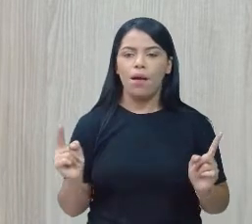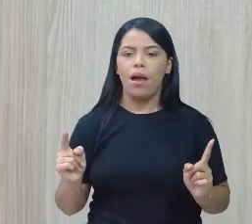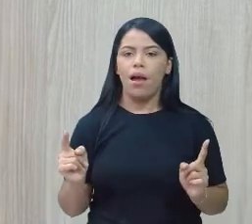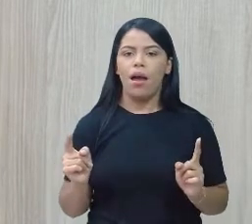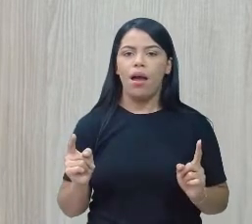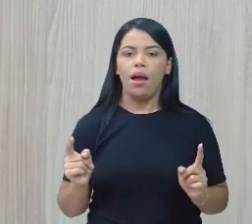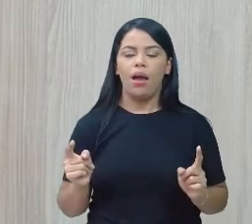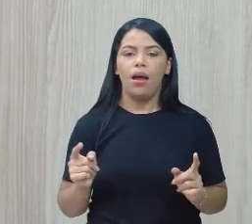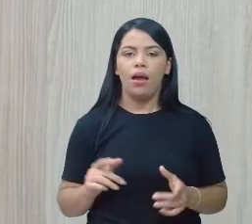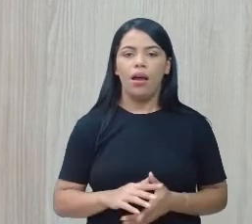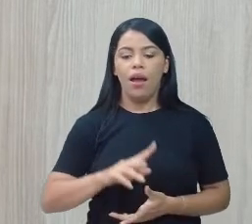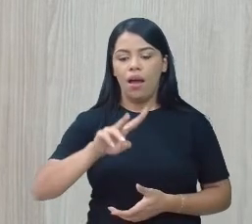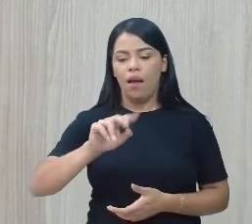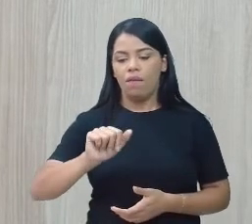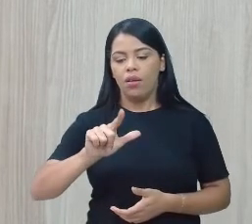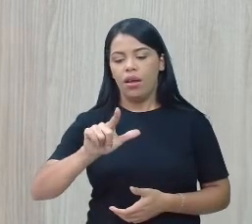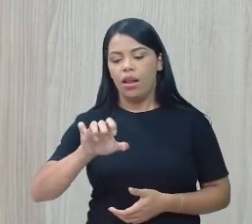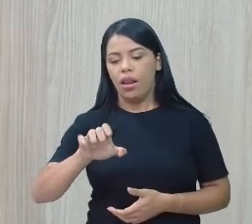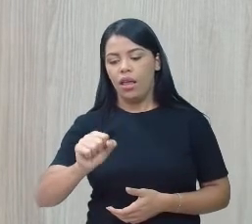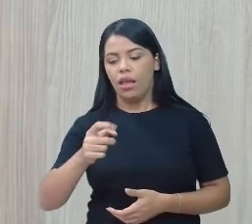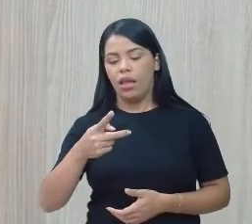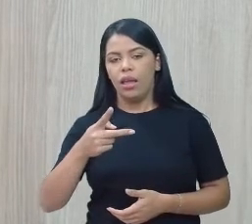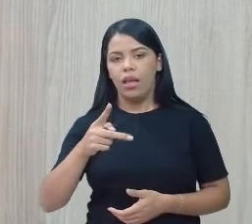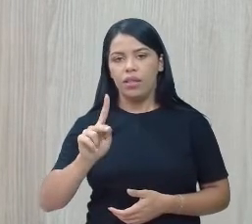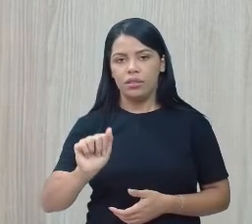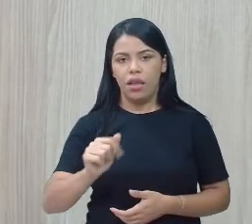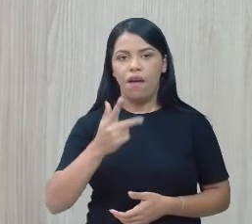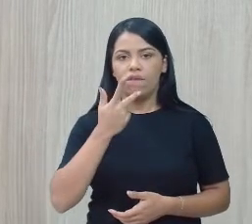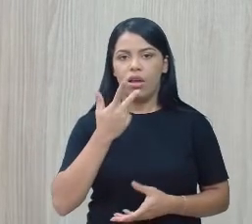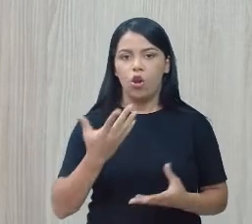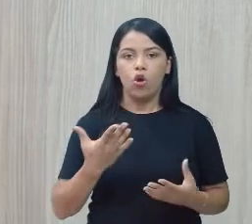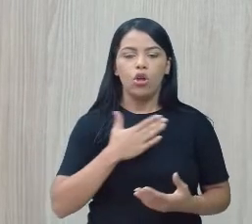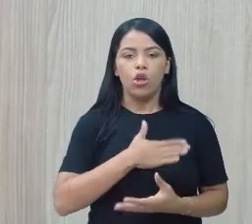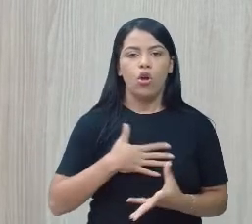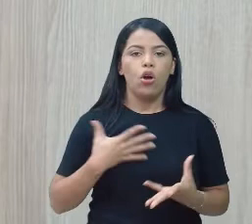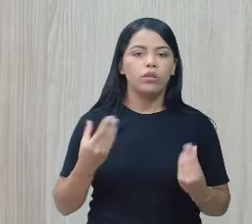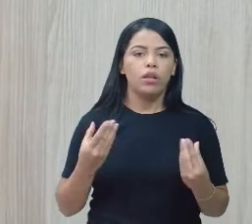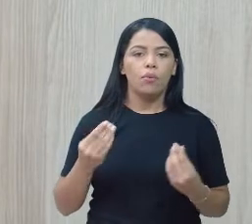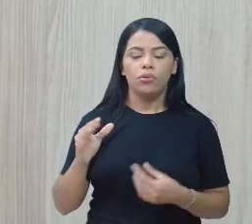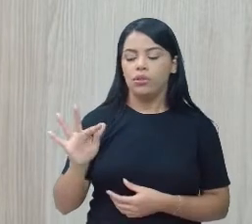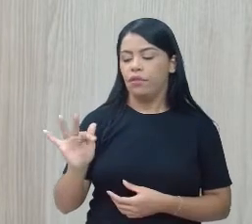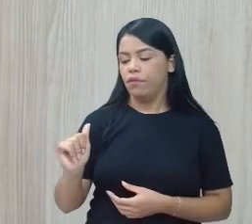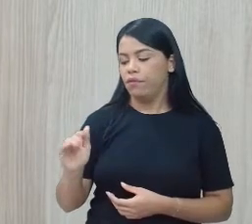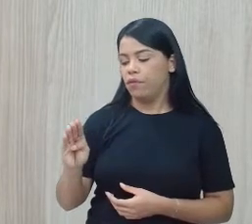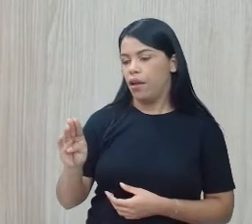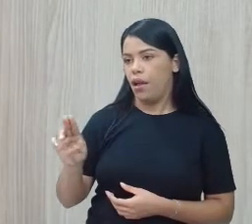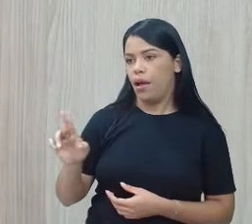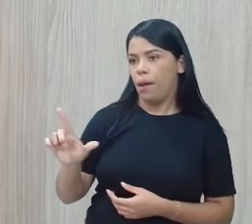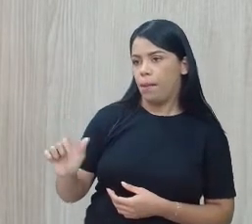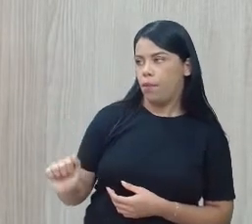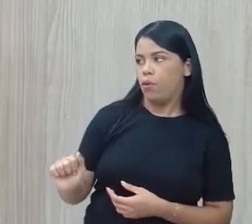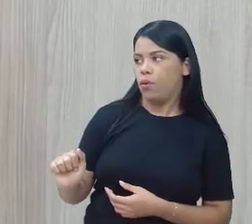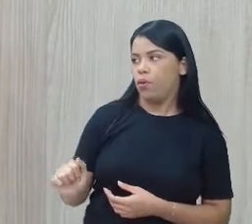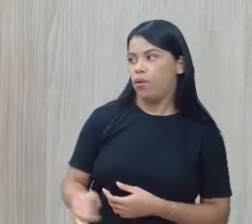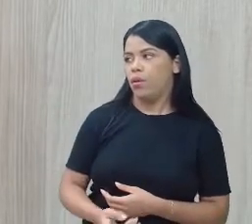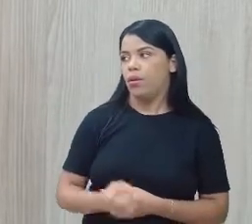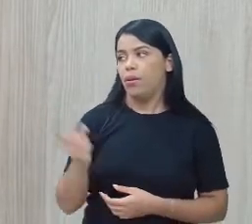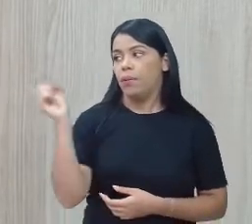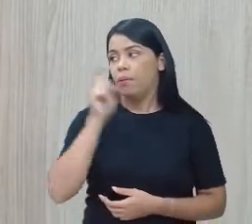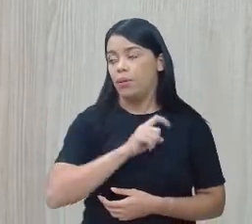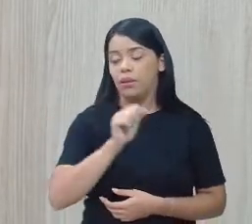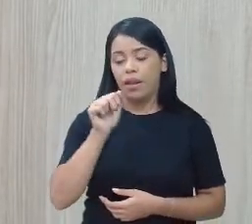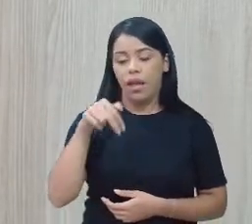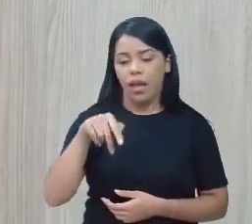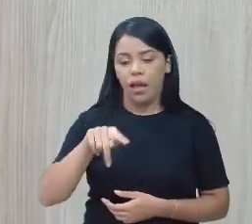Mas Valesca disse que gosta muito da fábula. Sim, Valesca. Mentira, Andriele falou